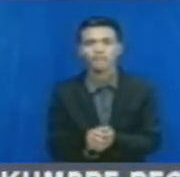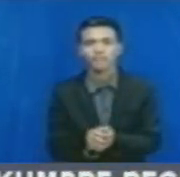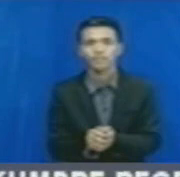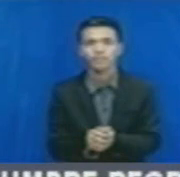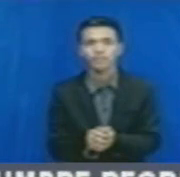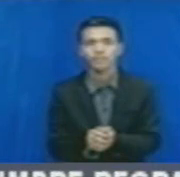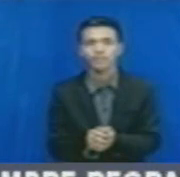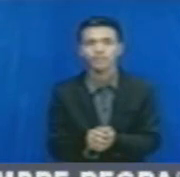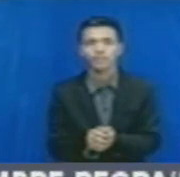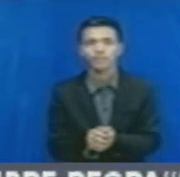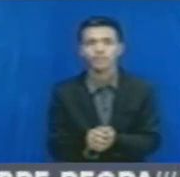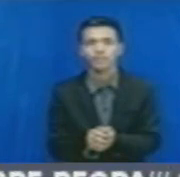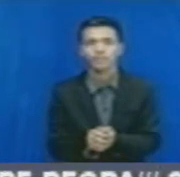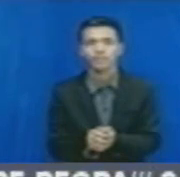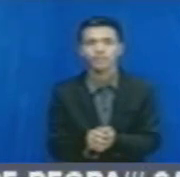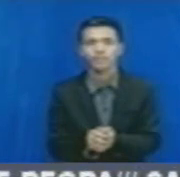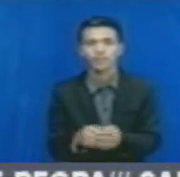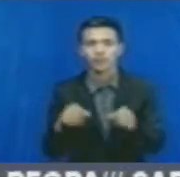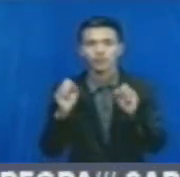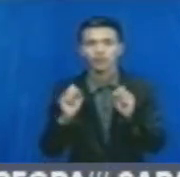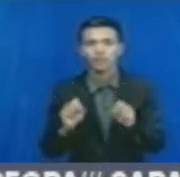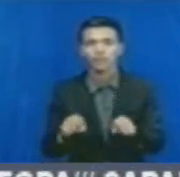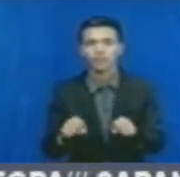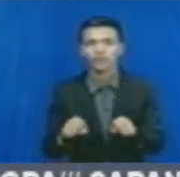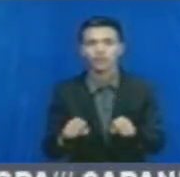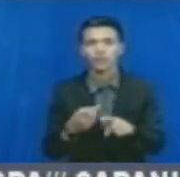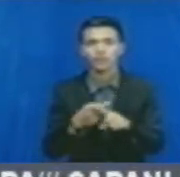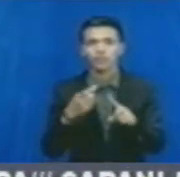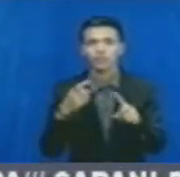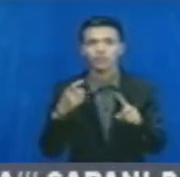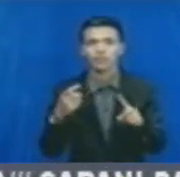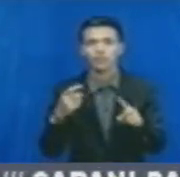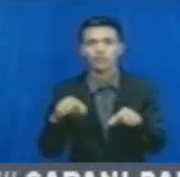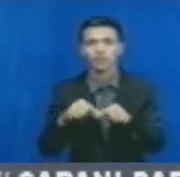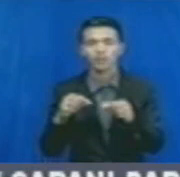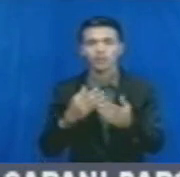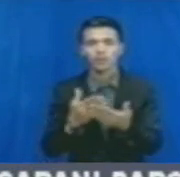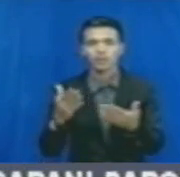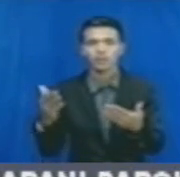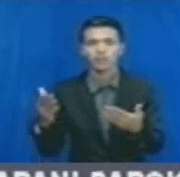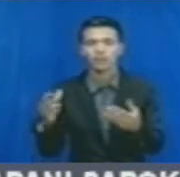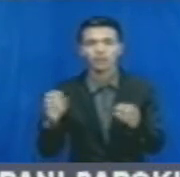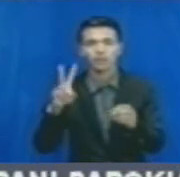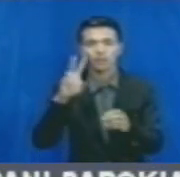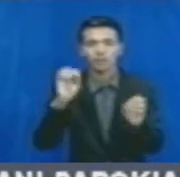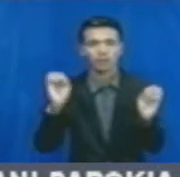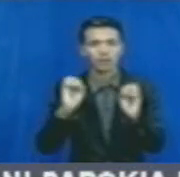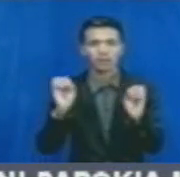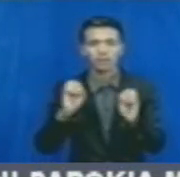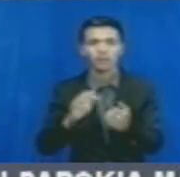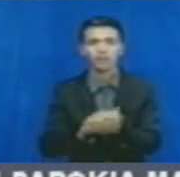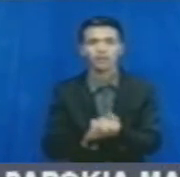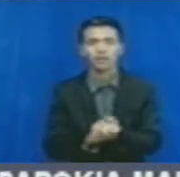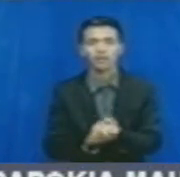para tembar. Ele também compreende lá, mas é... Equipamento de garuana, lá suficiente, a tudo agora já responde, lá vai